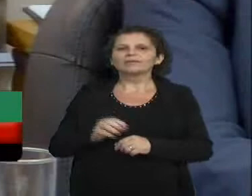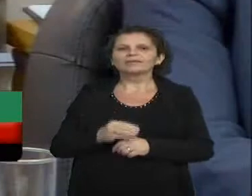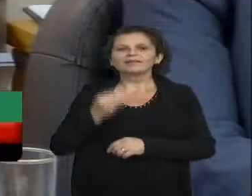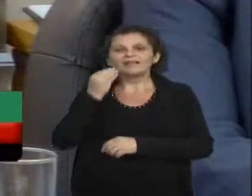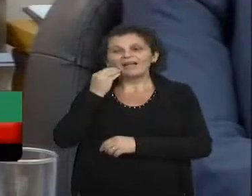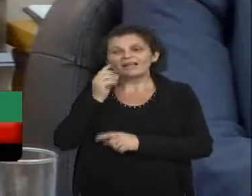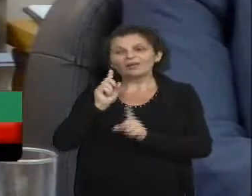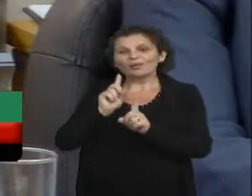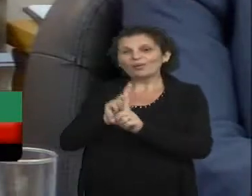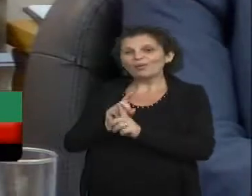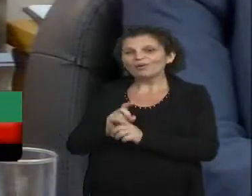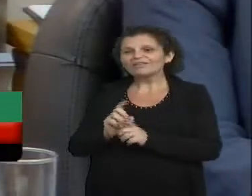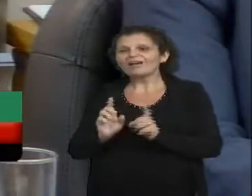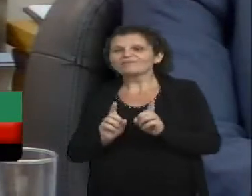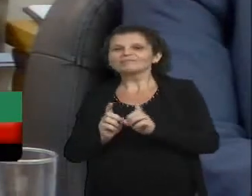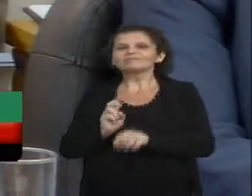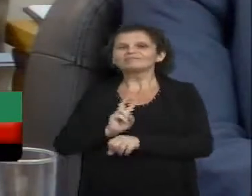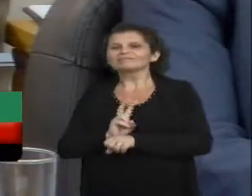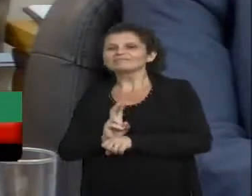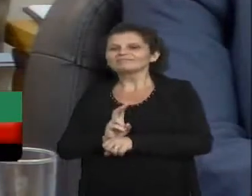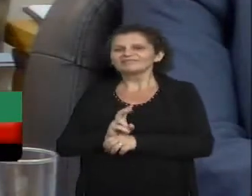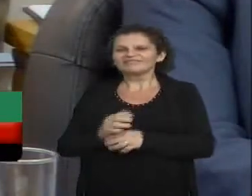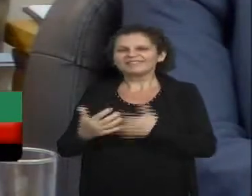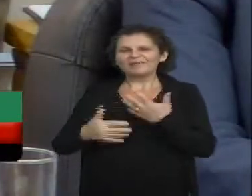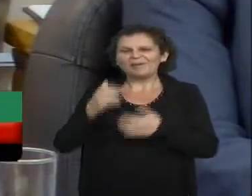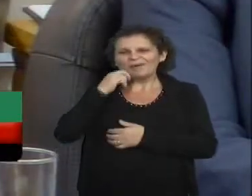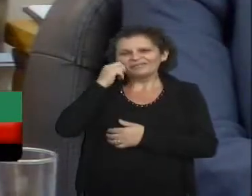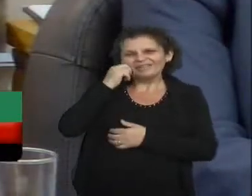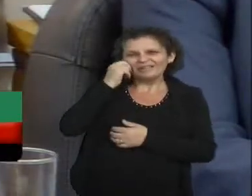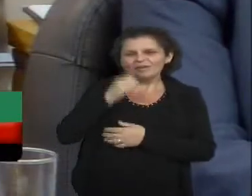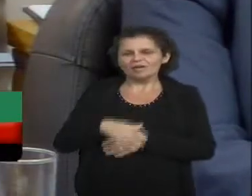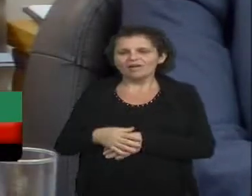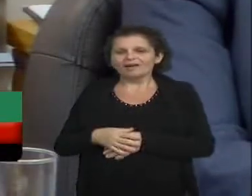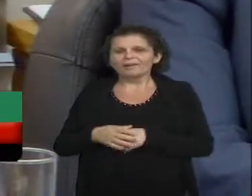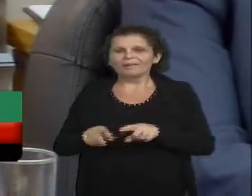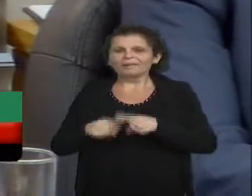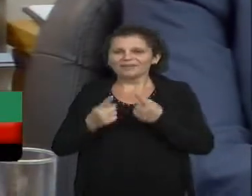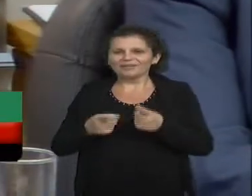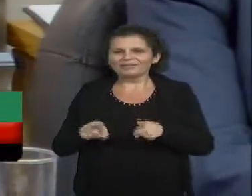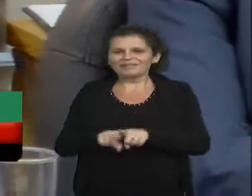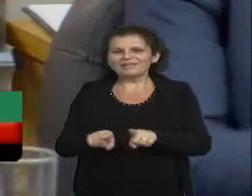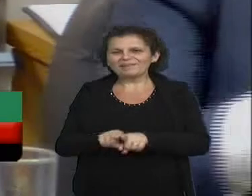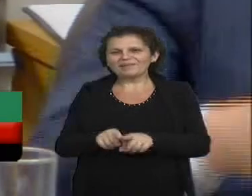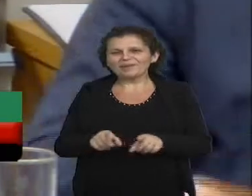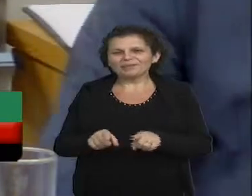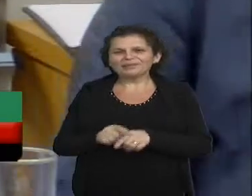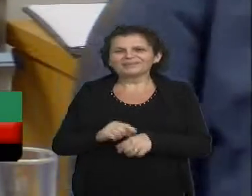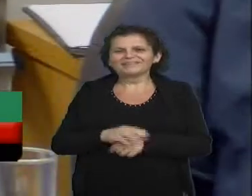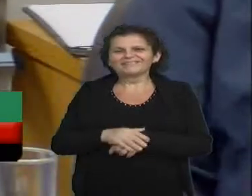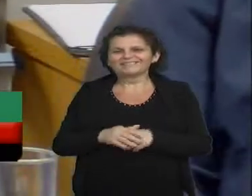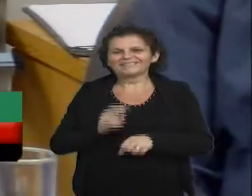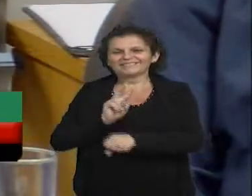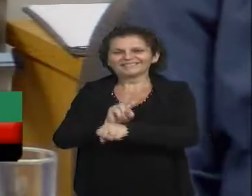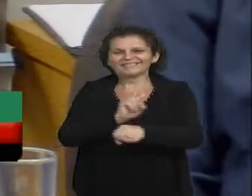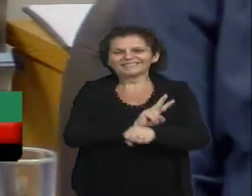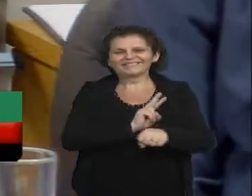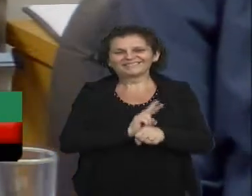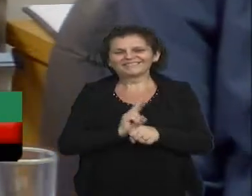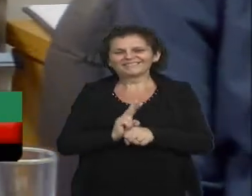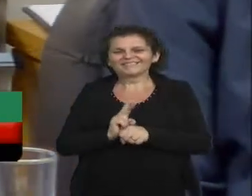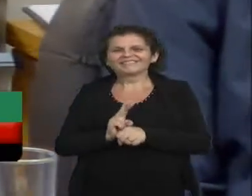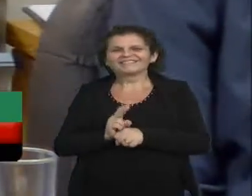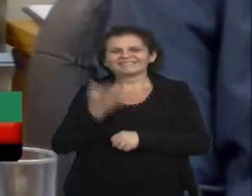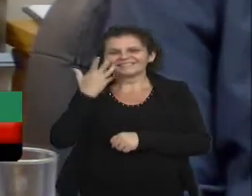tentava não encontrar no corredor para não criar um constrangimento, mas isso é proteger os nossos filhos, proteger